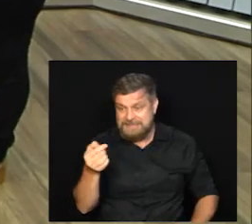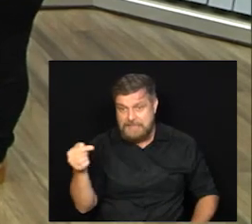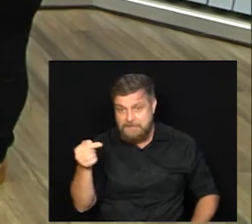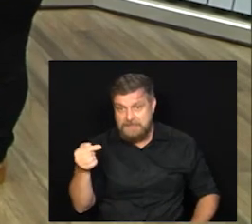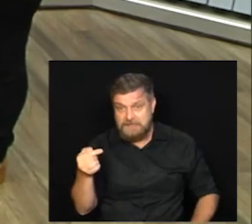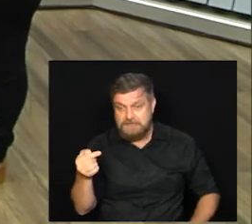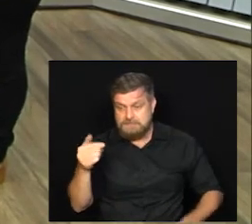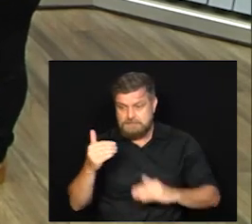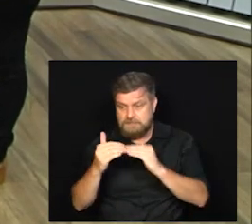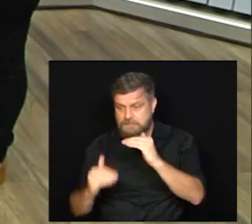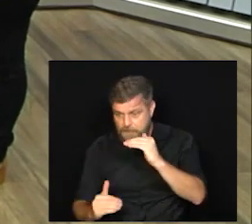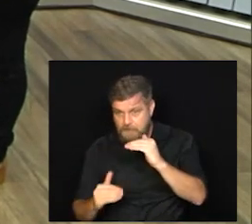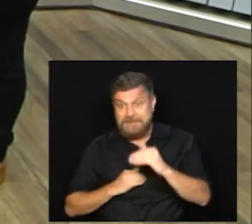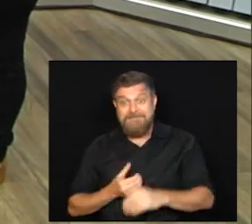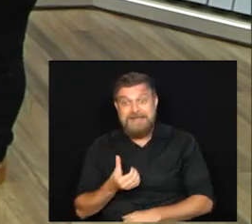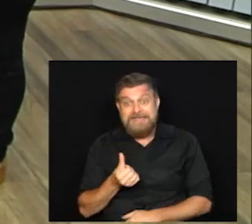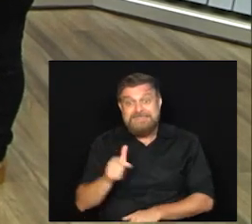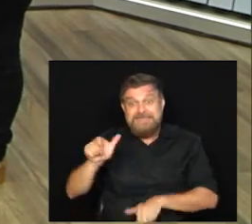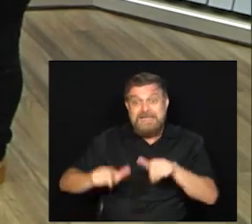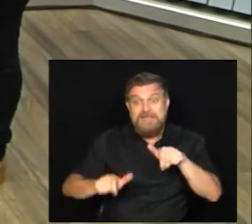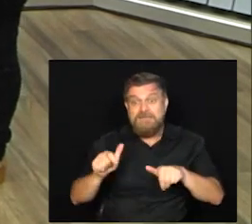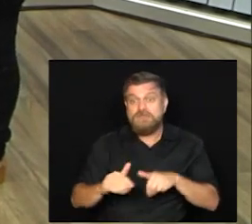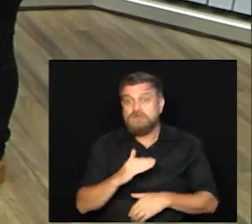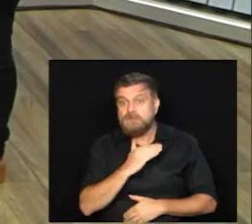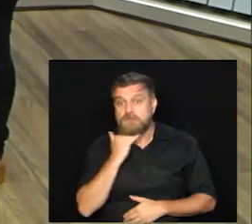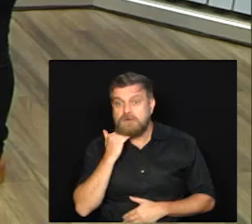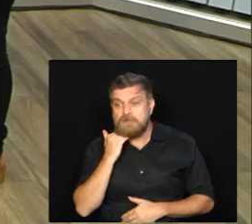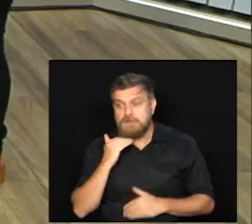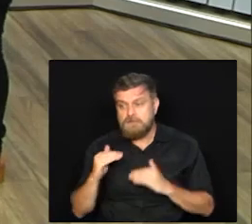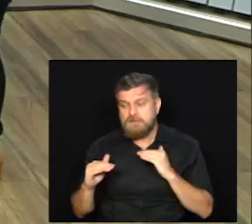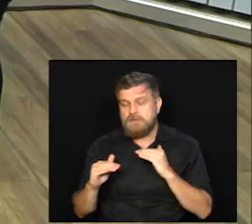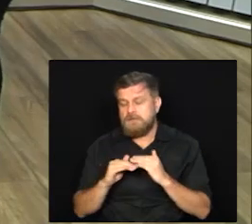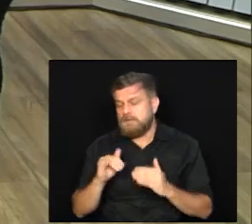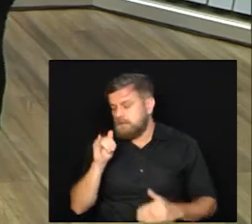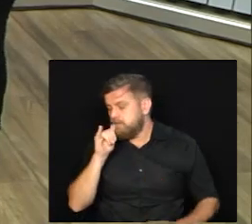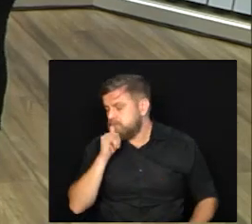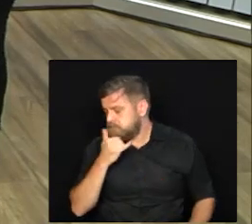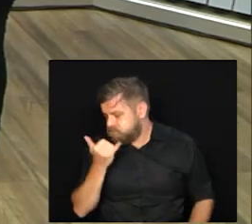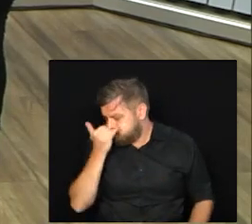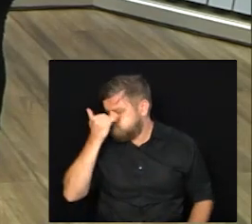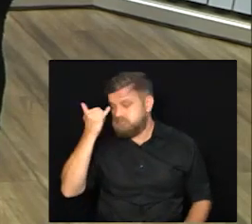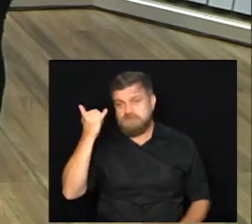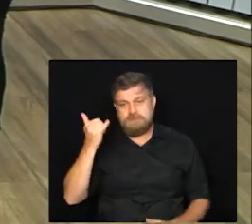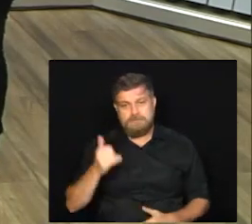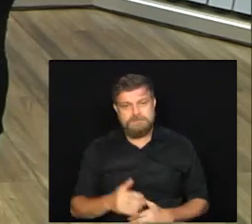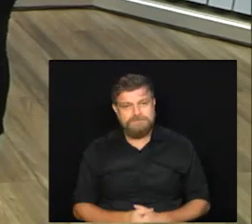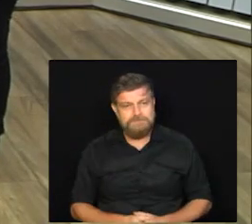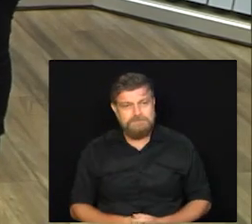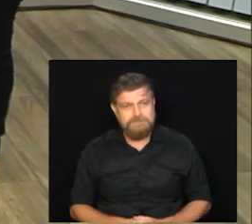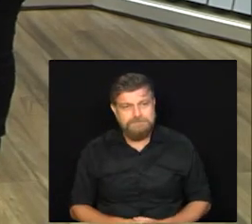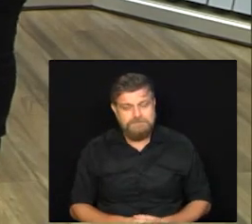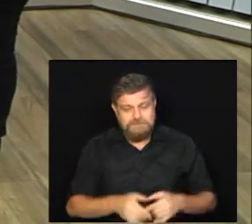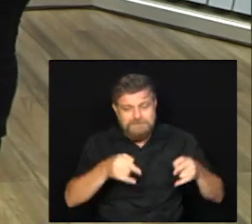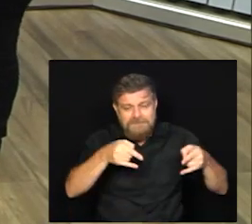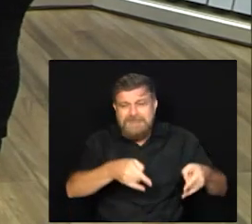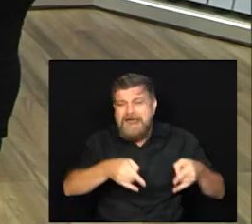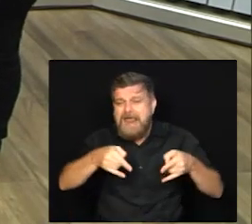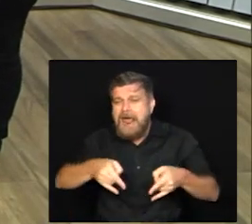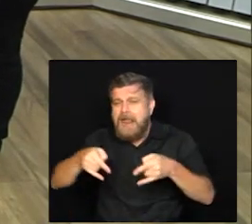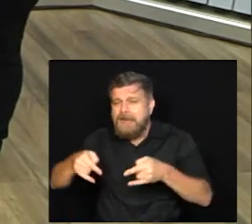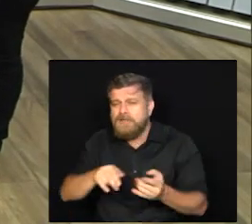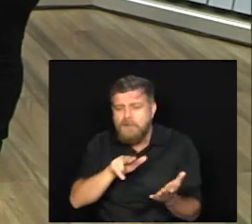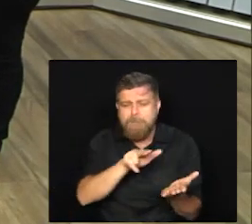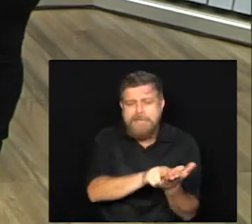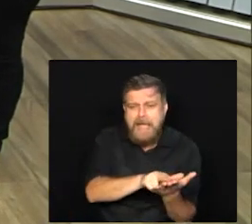está chegando aí a um equilíbrio infeliz neste caso. Exatamente. Ocupação dos leitos